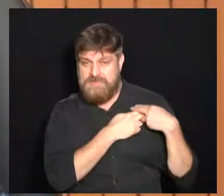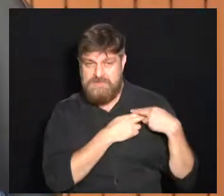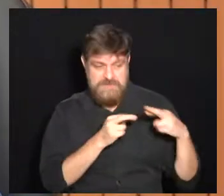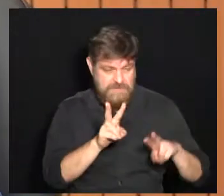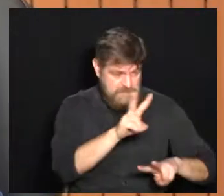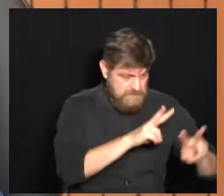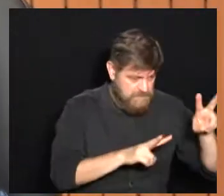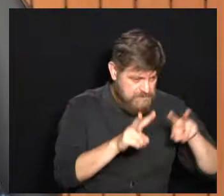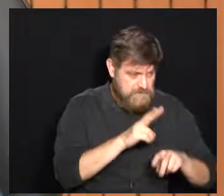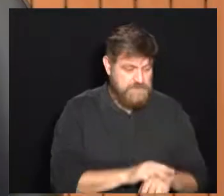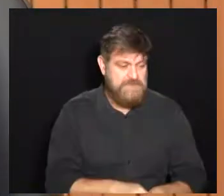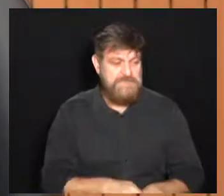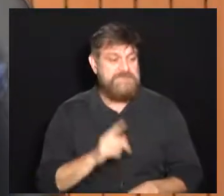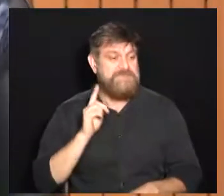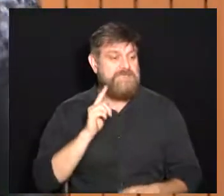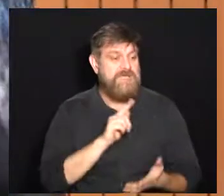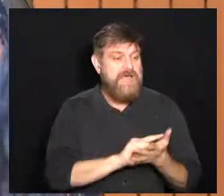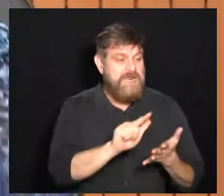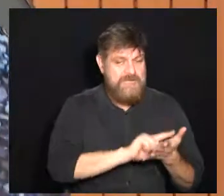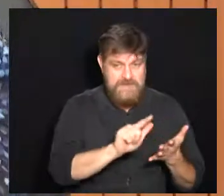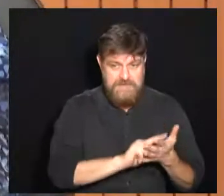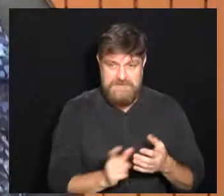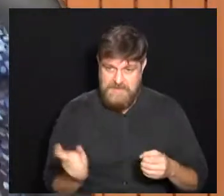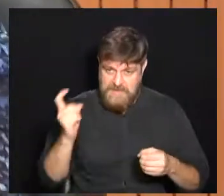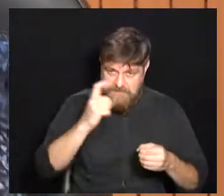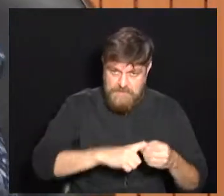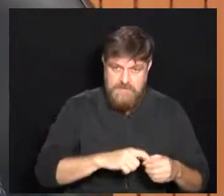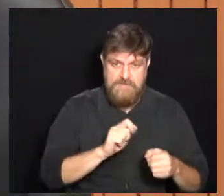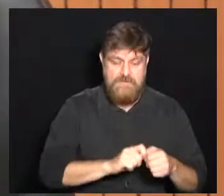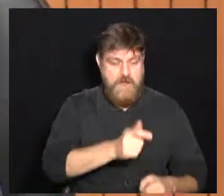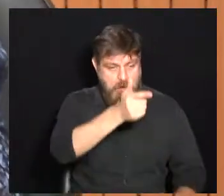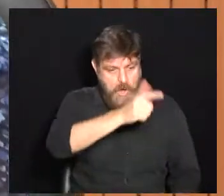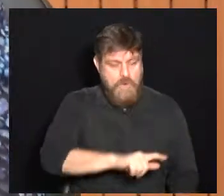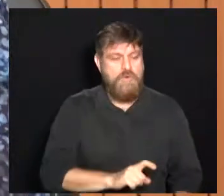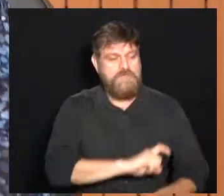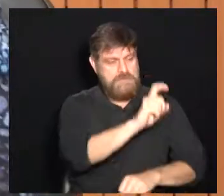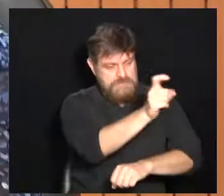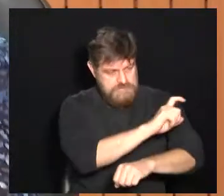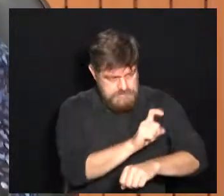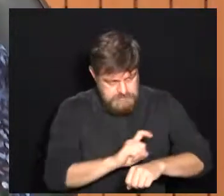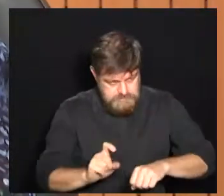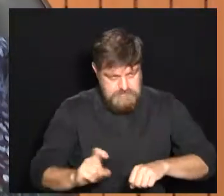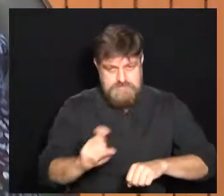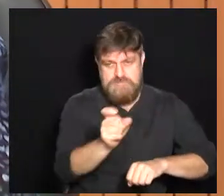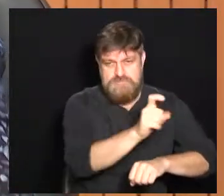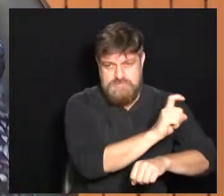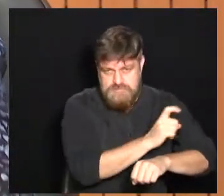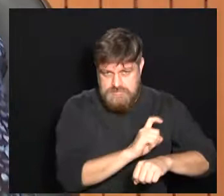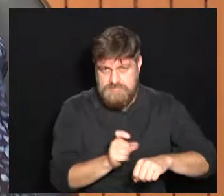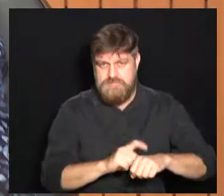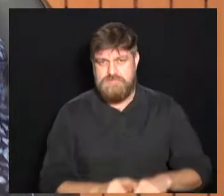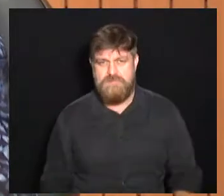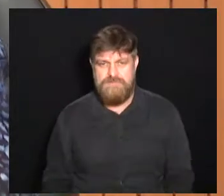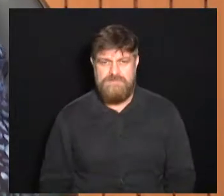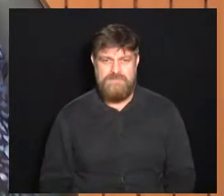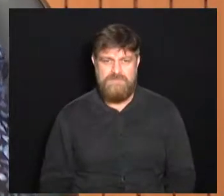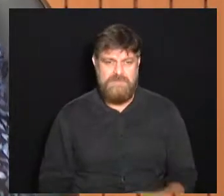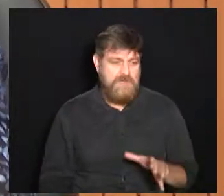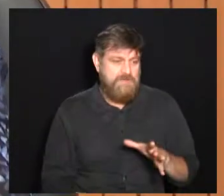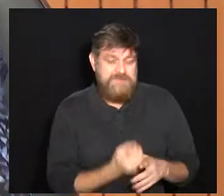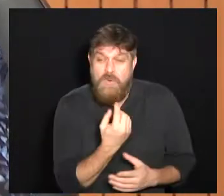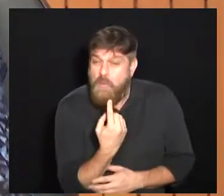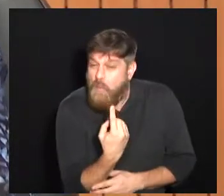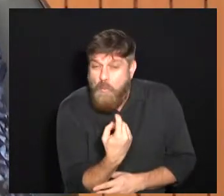ovos ainda, né? E faz uma nova dedetização. Tá? Então, esse foi um episódio à